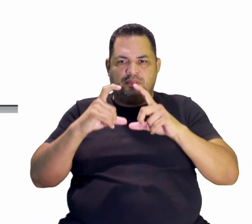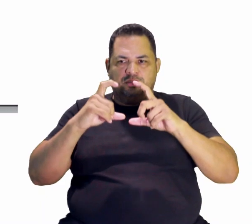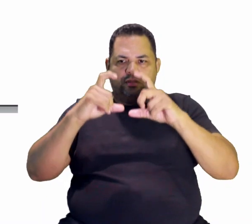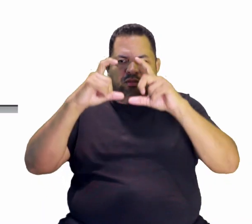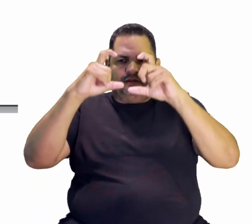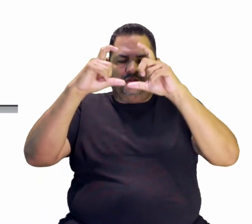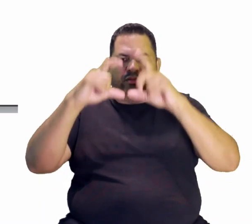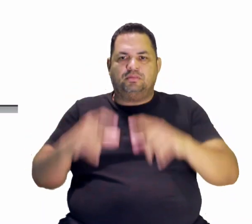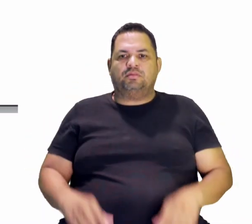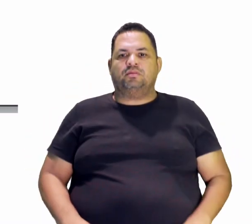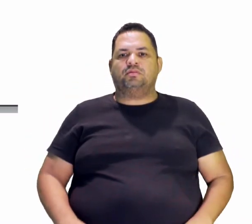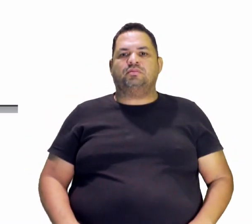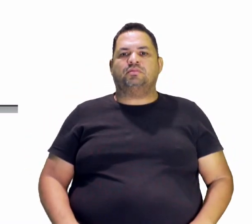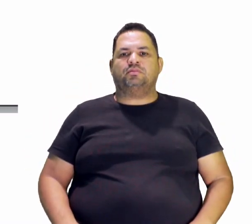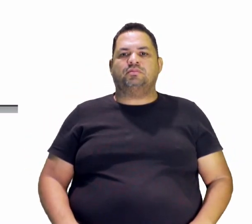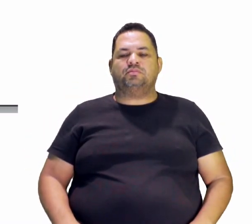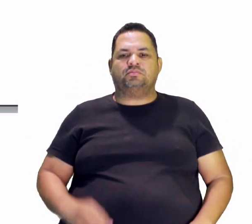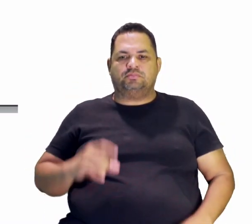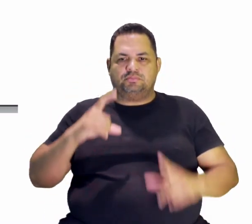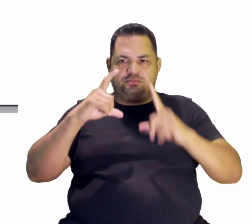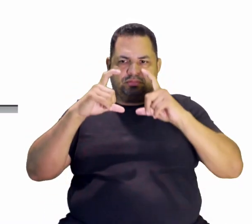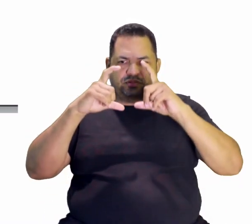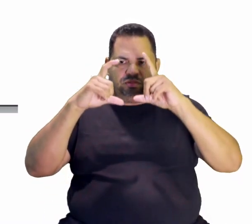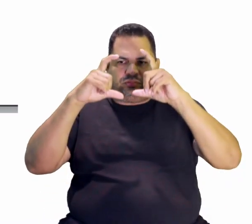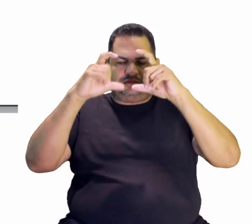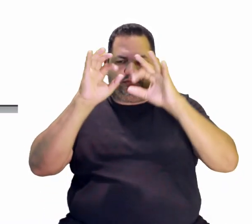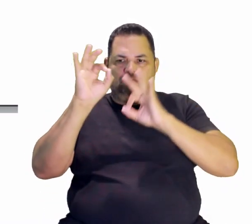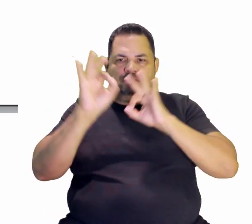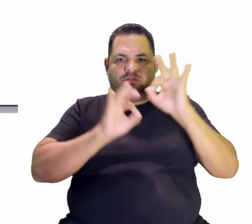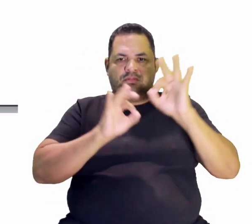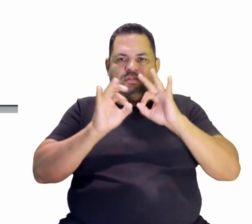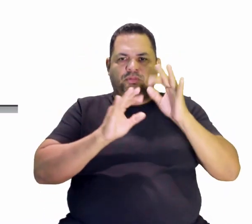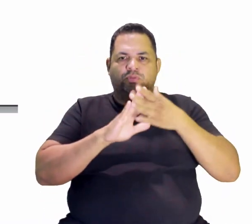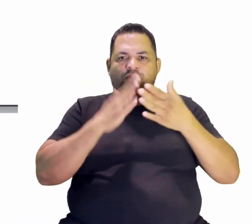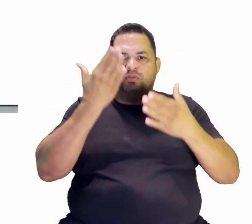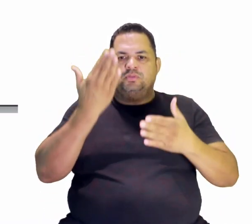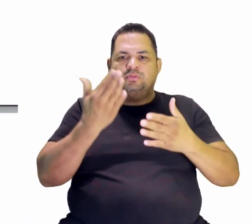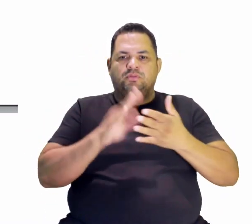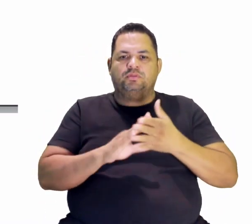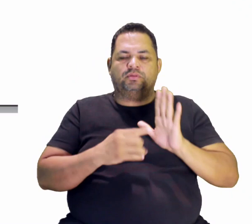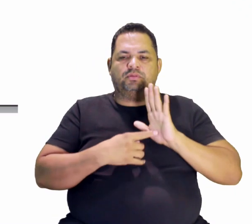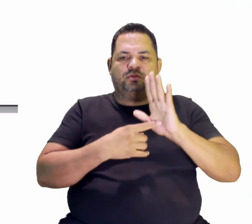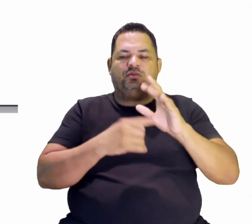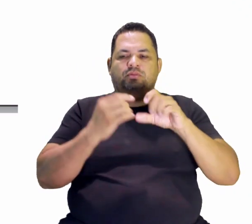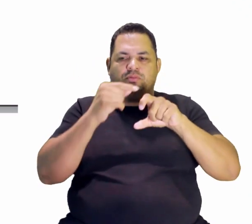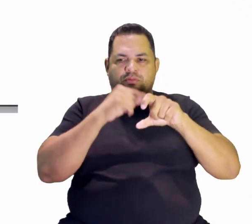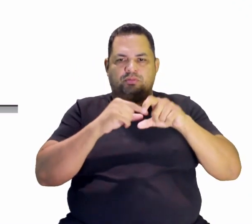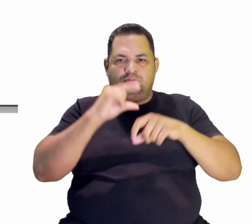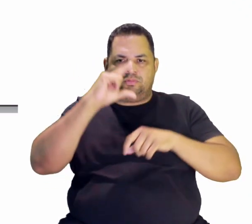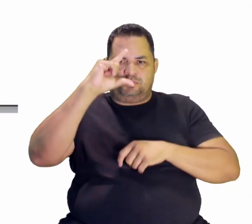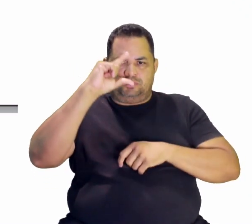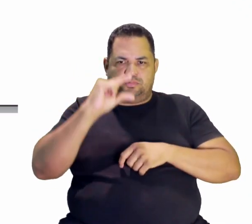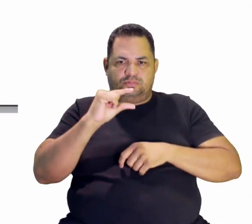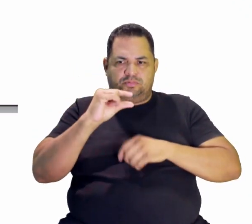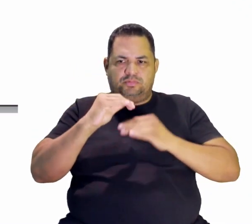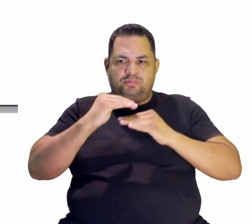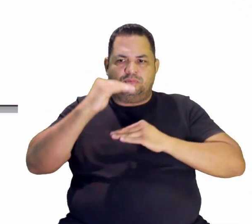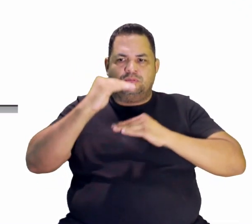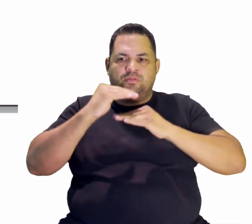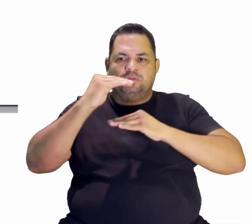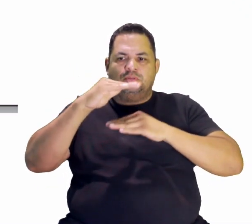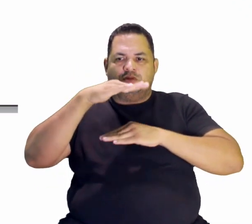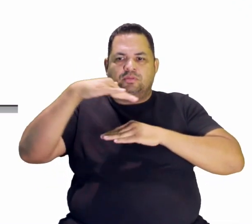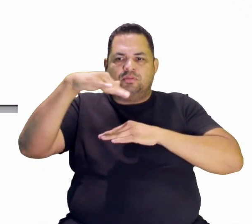todas as fotos seguidas, criou esse tipo aí. Mostra que a bolinha vai diminuindo os espaços. Olha aí,